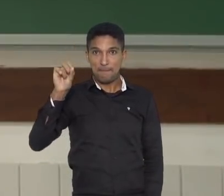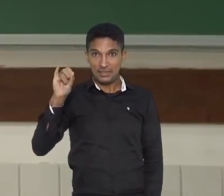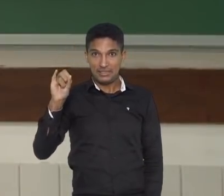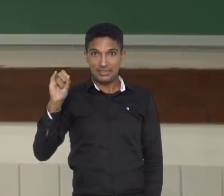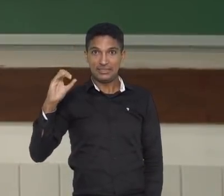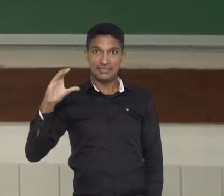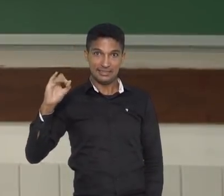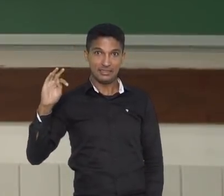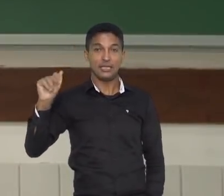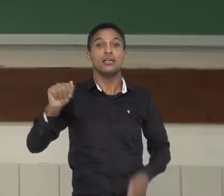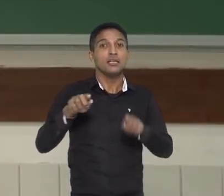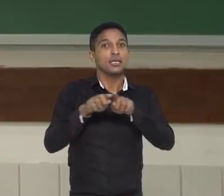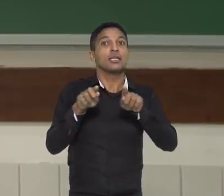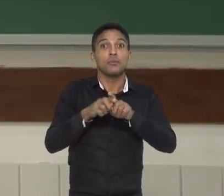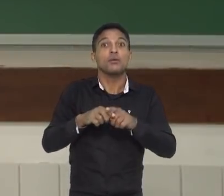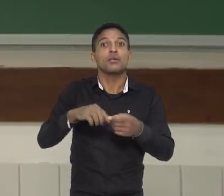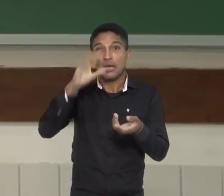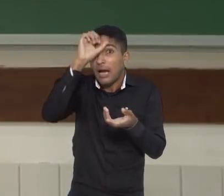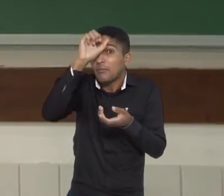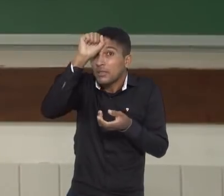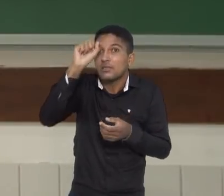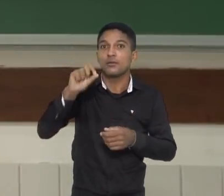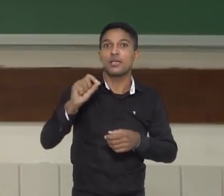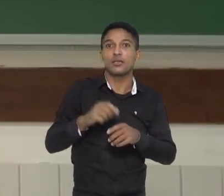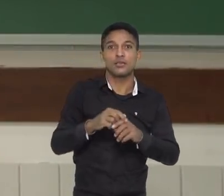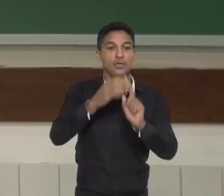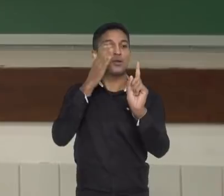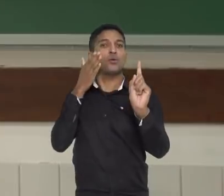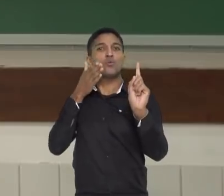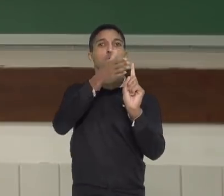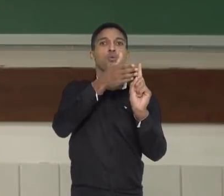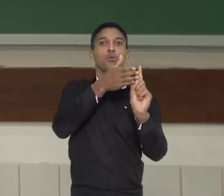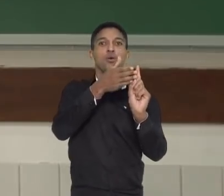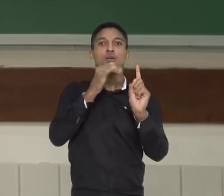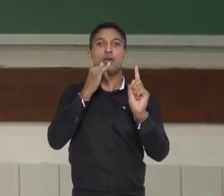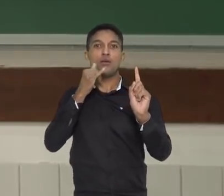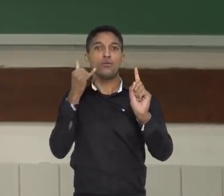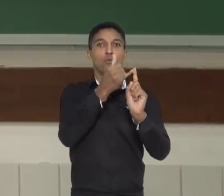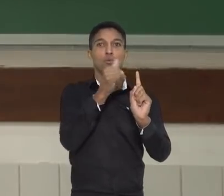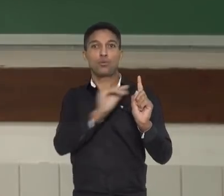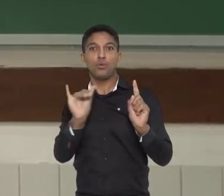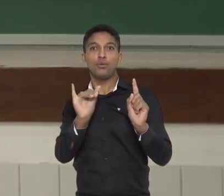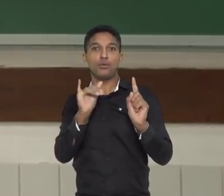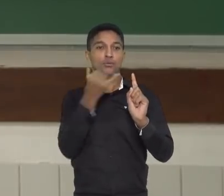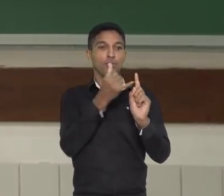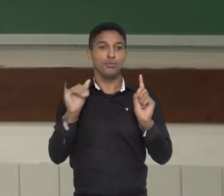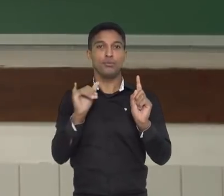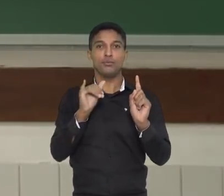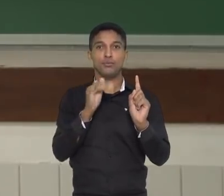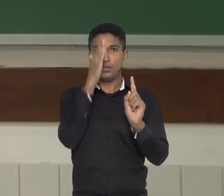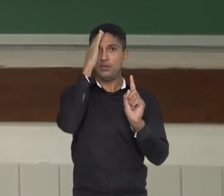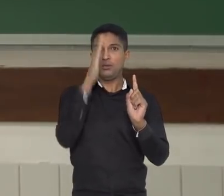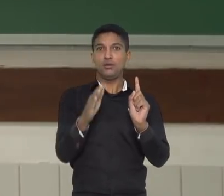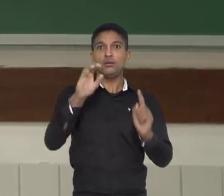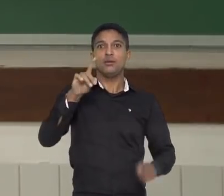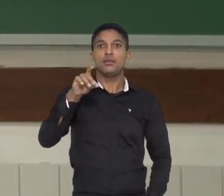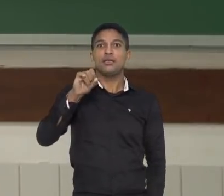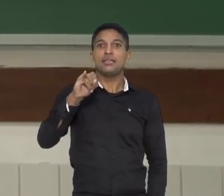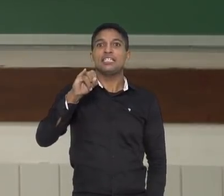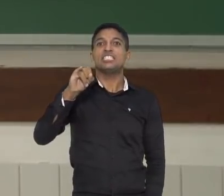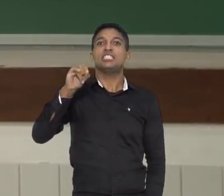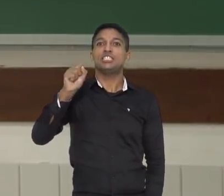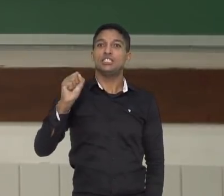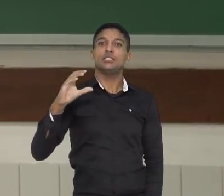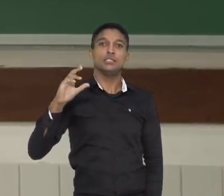também. Tenho certeza que vocês vão se lembrar muito bem. Então, esse compreender o significado de algumas expressões